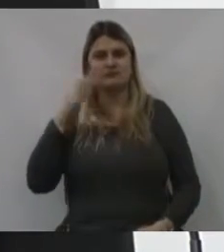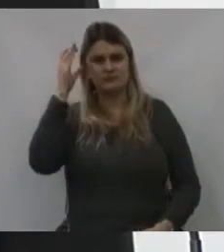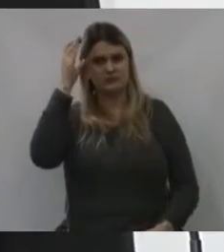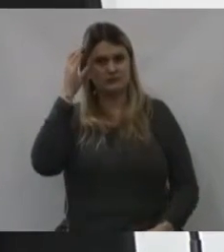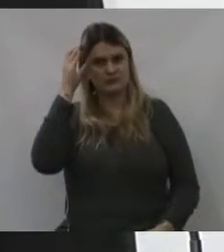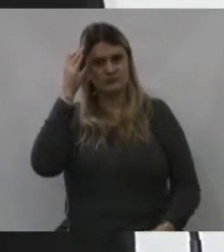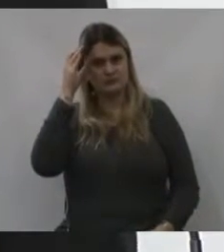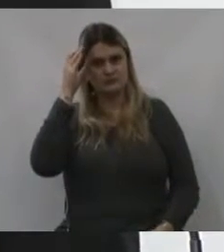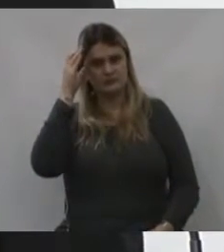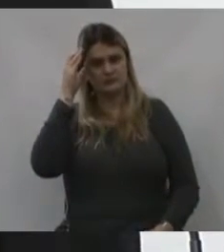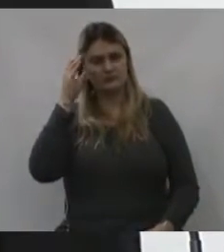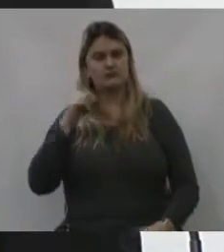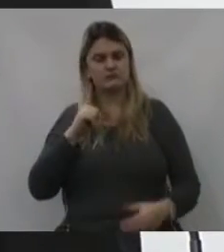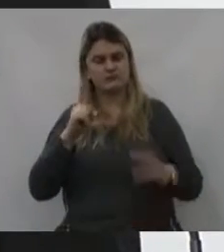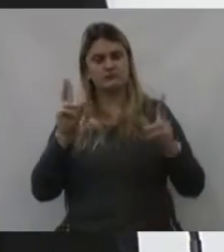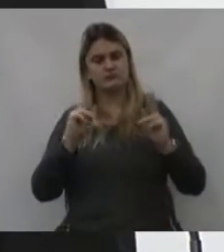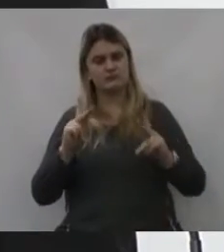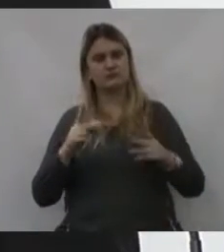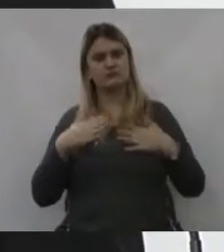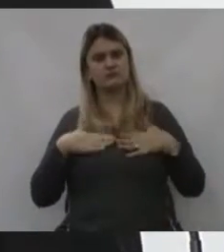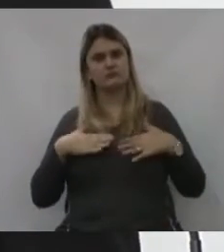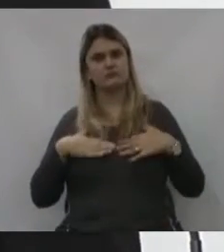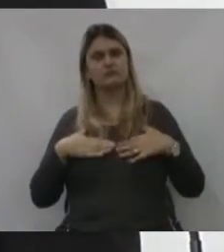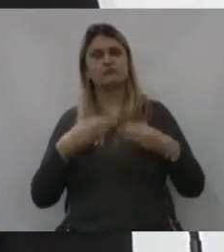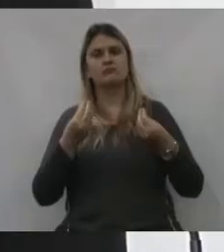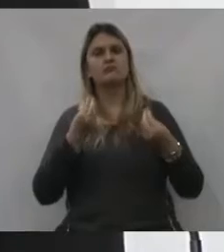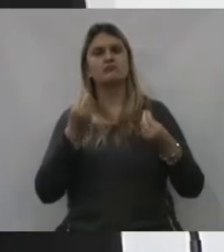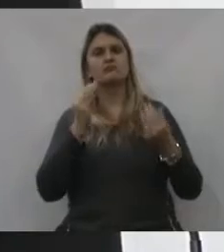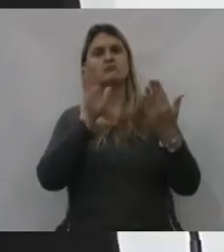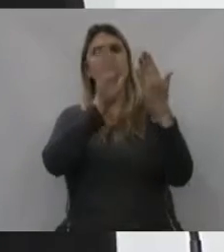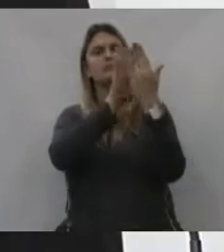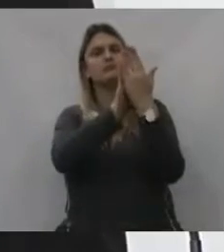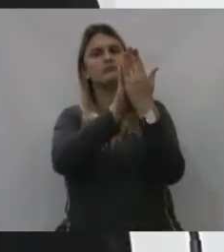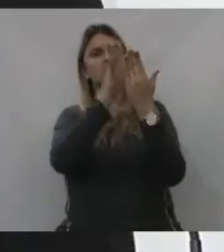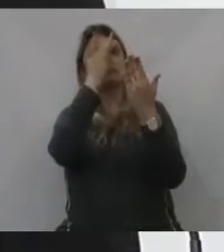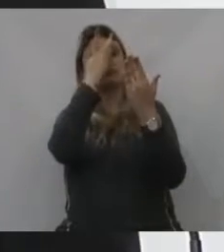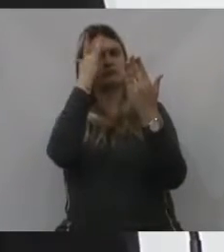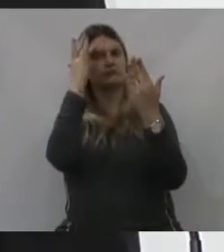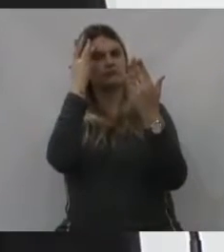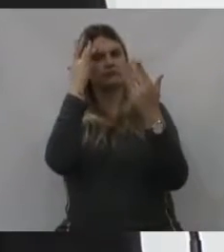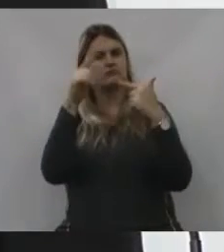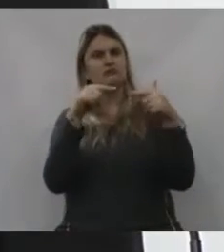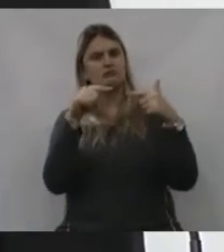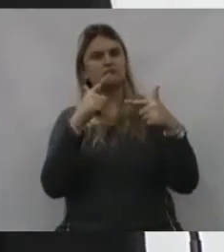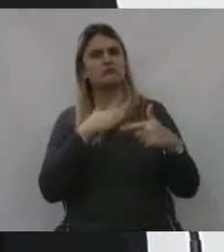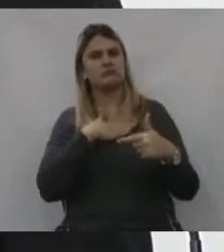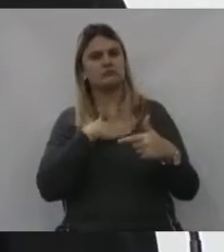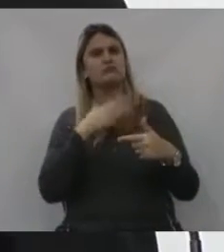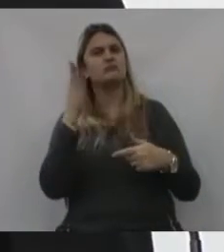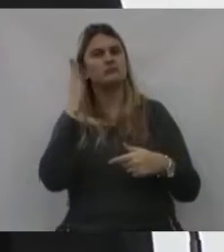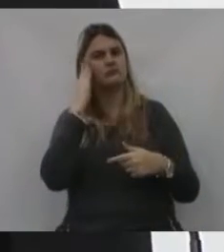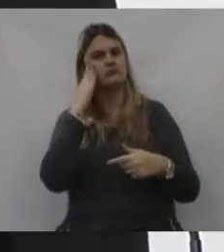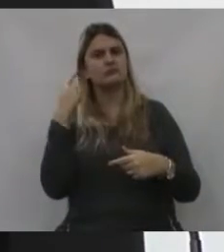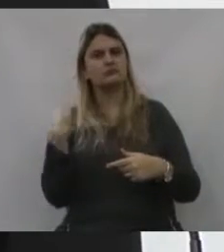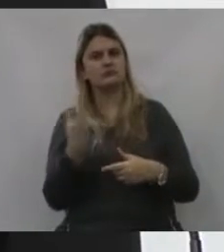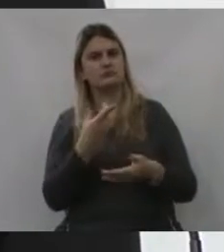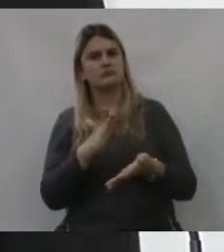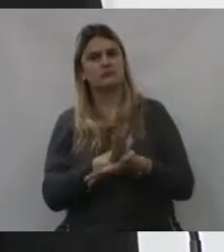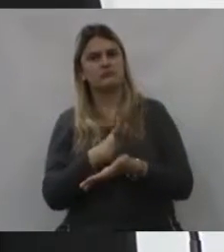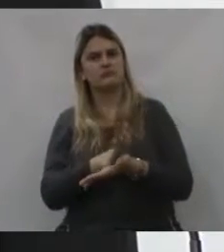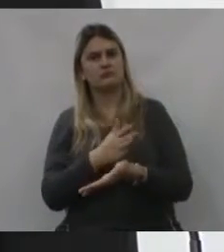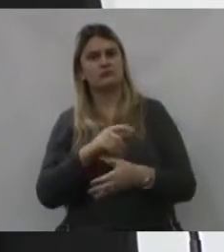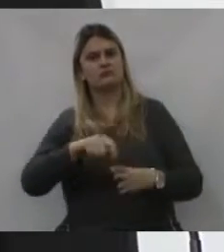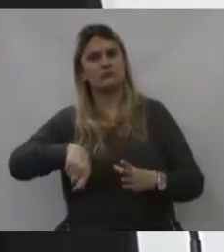minha consciência? A minha consciência está muito tranquila, mas como eu fico perante aos colaboradores que sabem quanto que